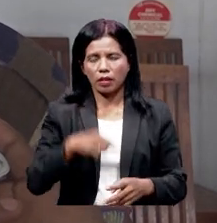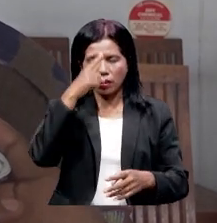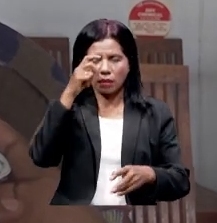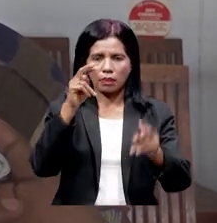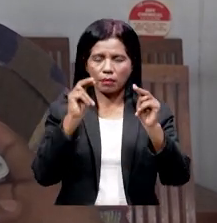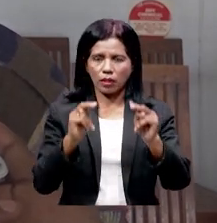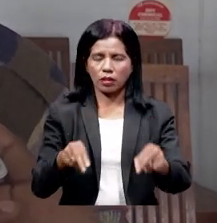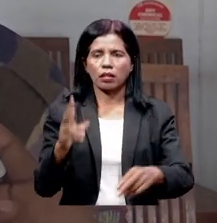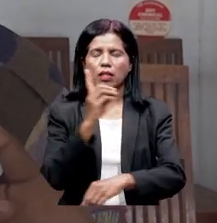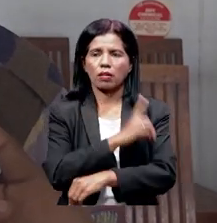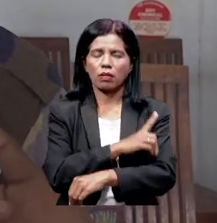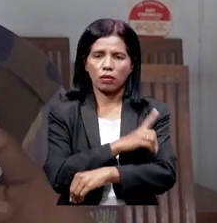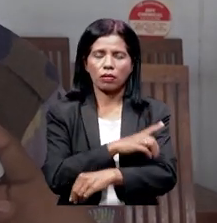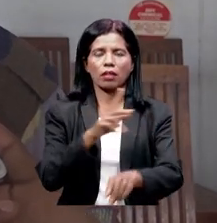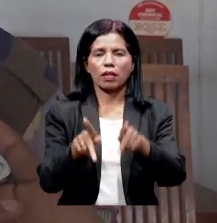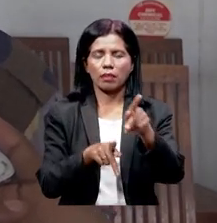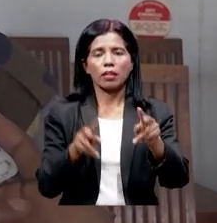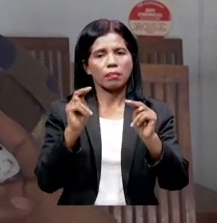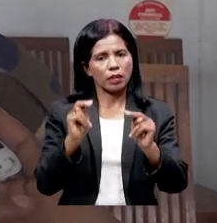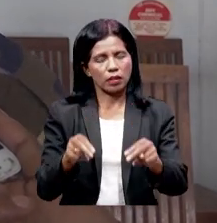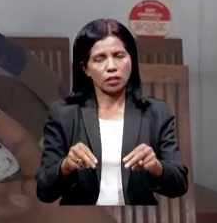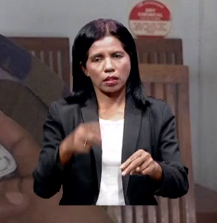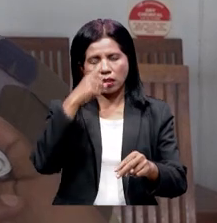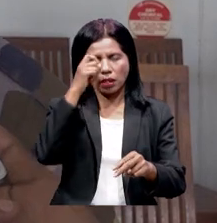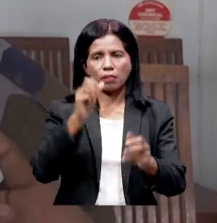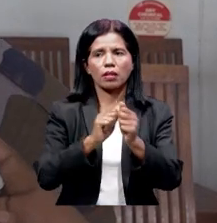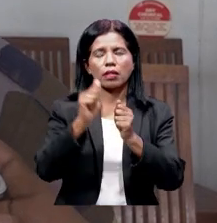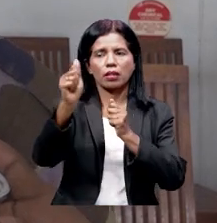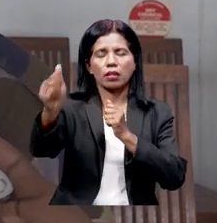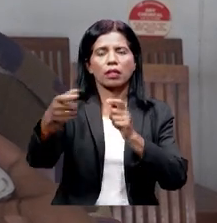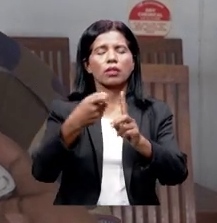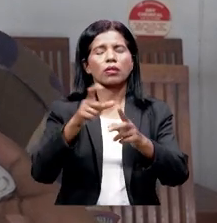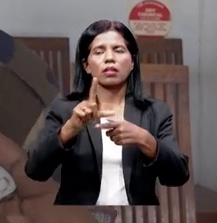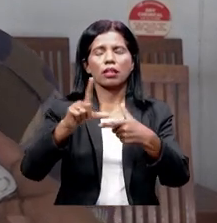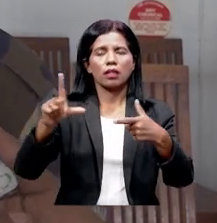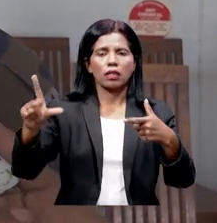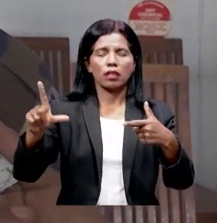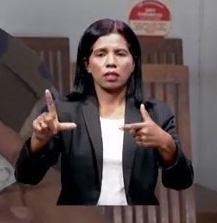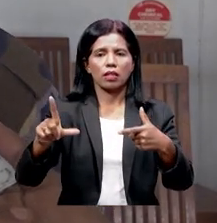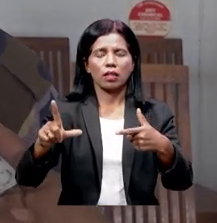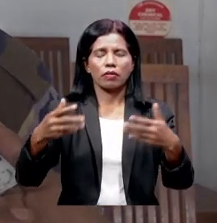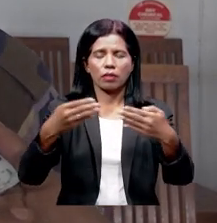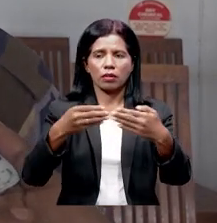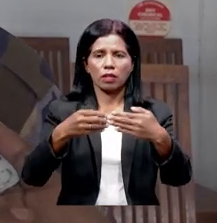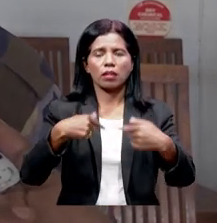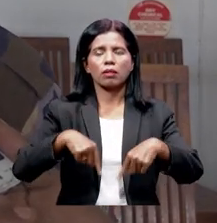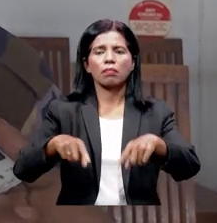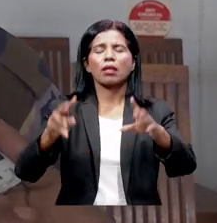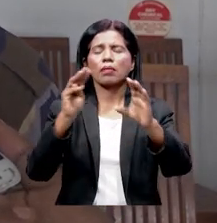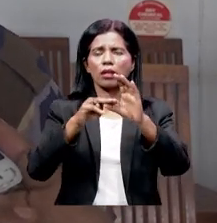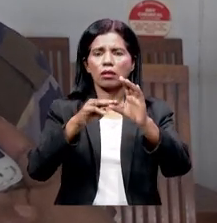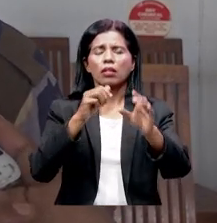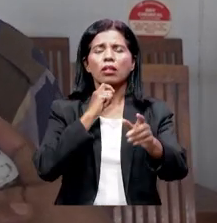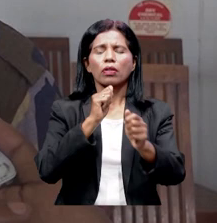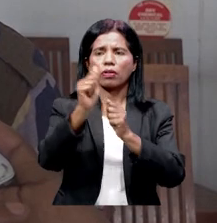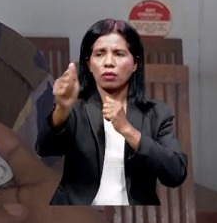necessidade lor-loron ini an ida tambah distansi usilinya frontera atau bahe merkarune dok entau